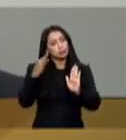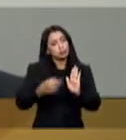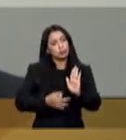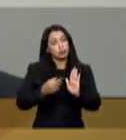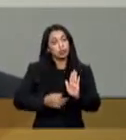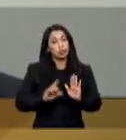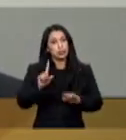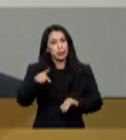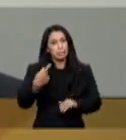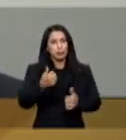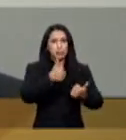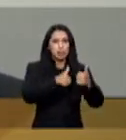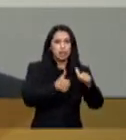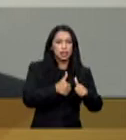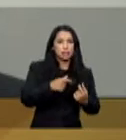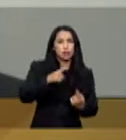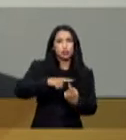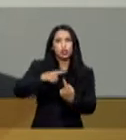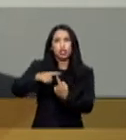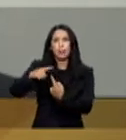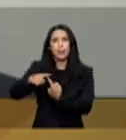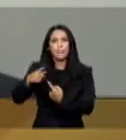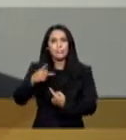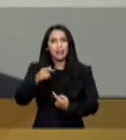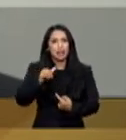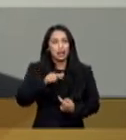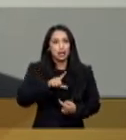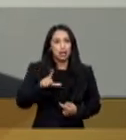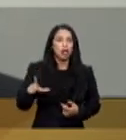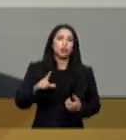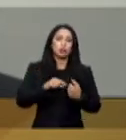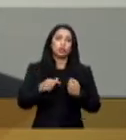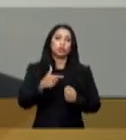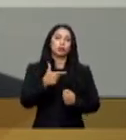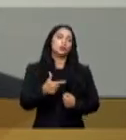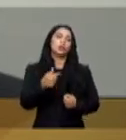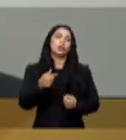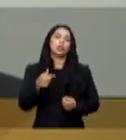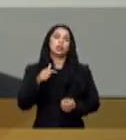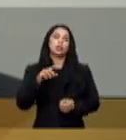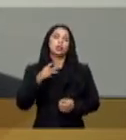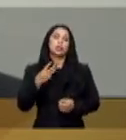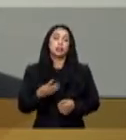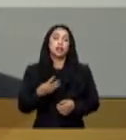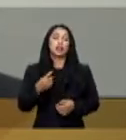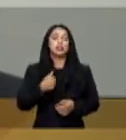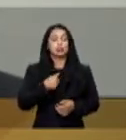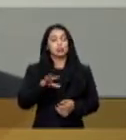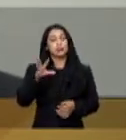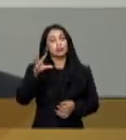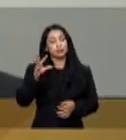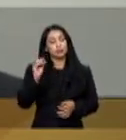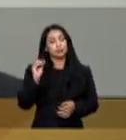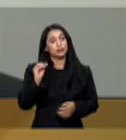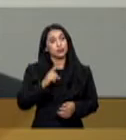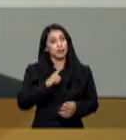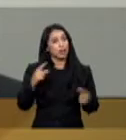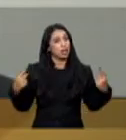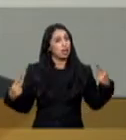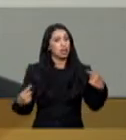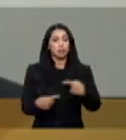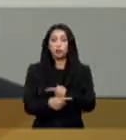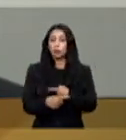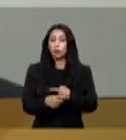após análise de todos os tipos penais incriminadores do artigo 273 do Código Penal, conclui que, de fato,